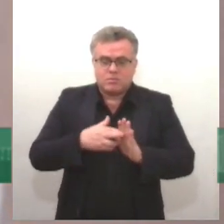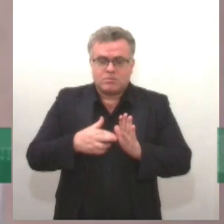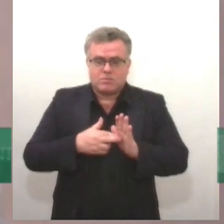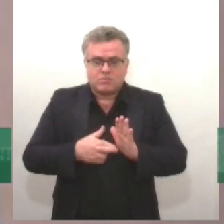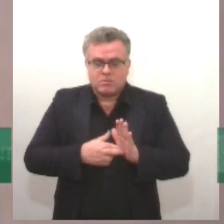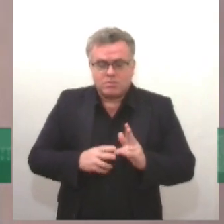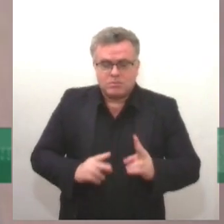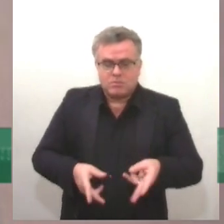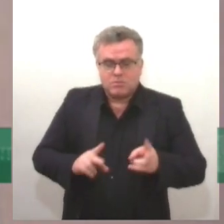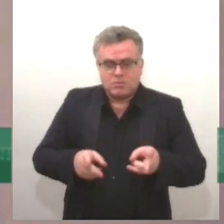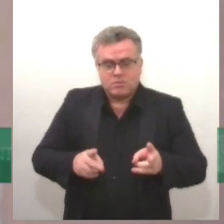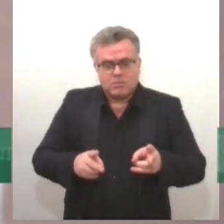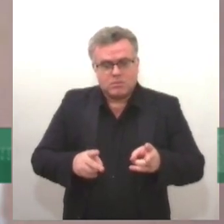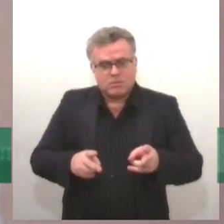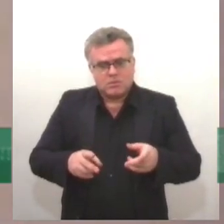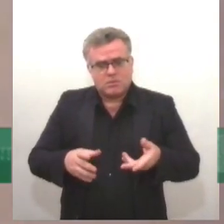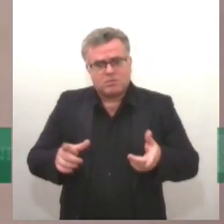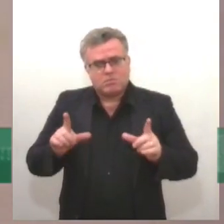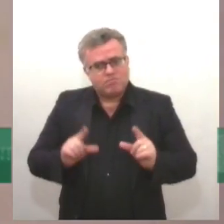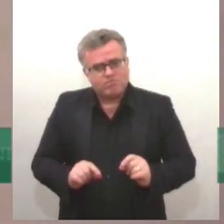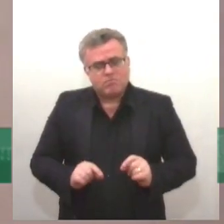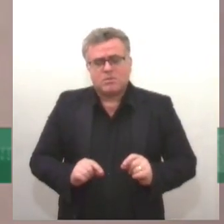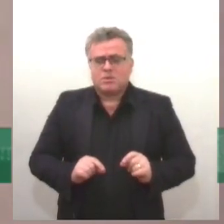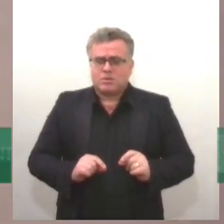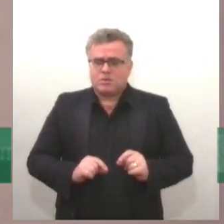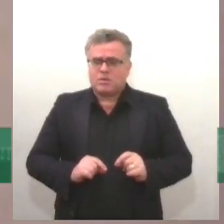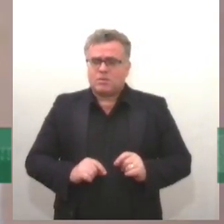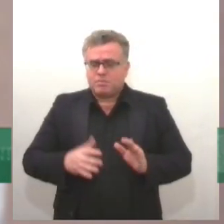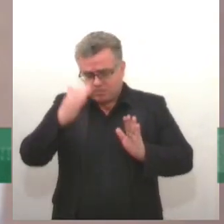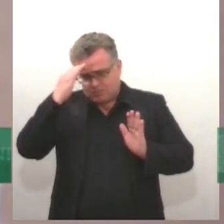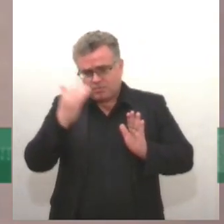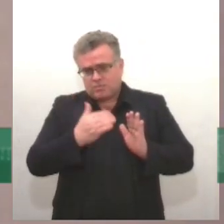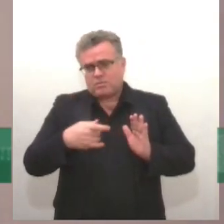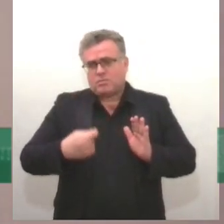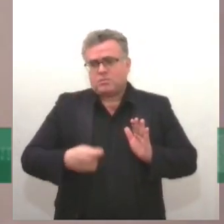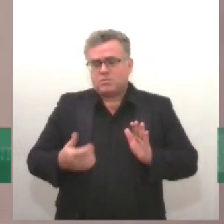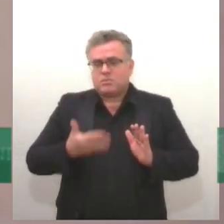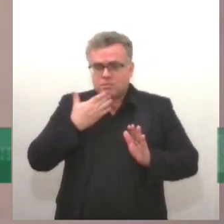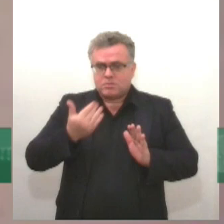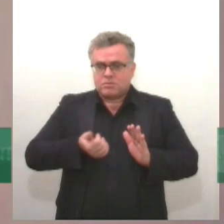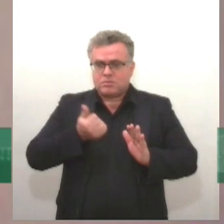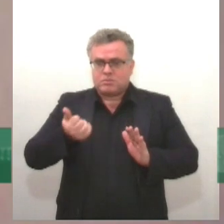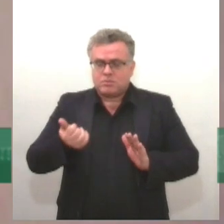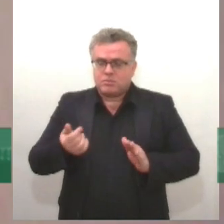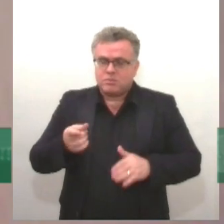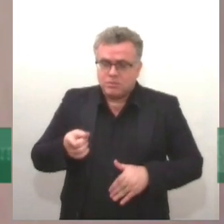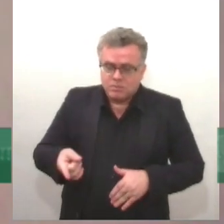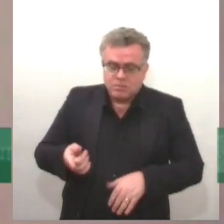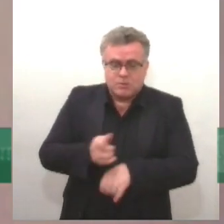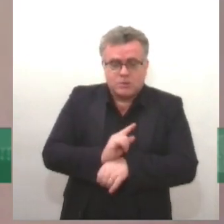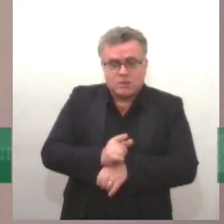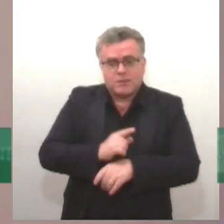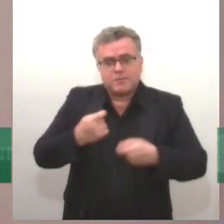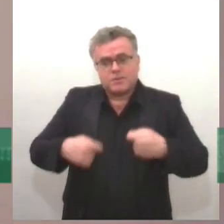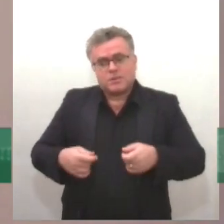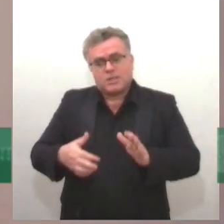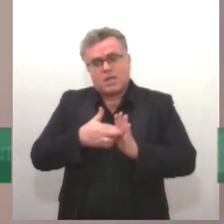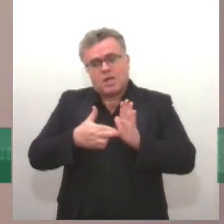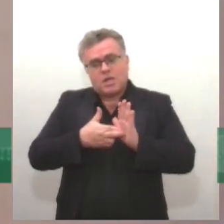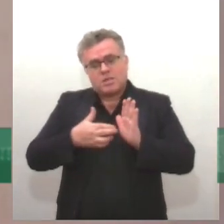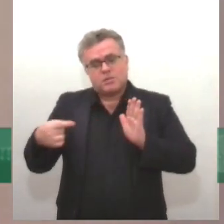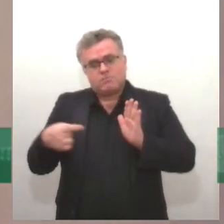sejam mais cumpridas. E, principalmente, a gente não pode ter regras que tornam